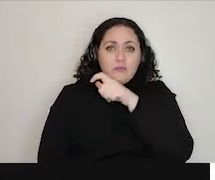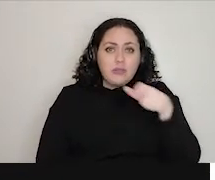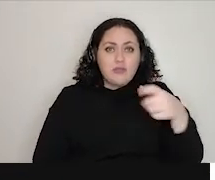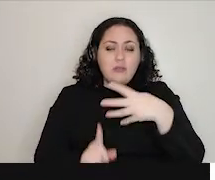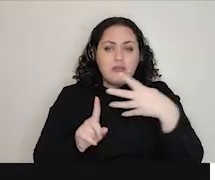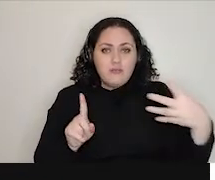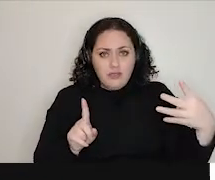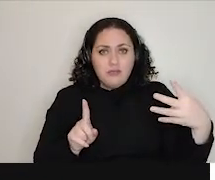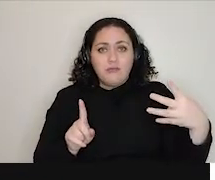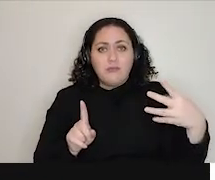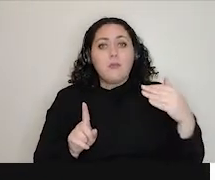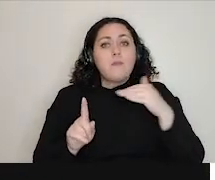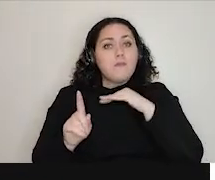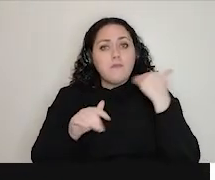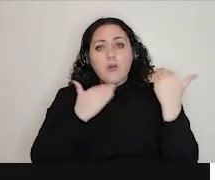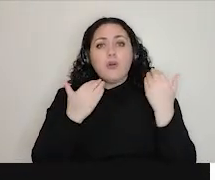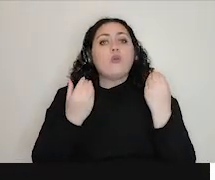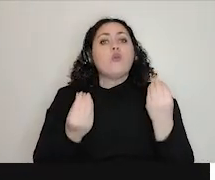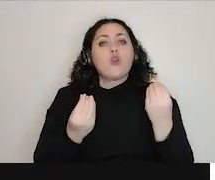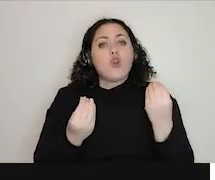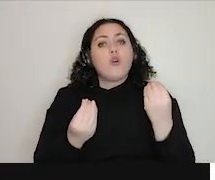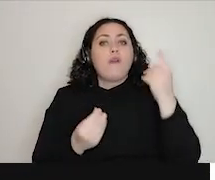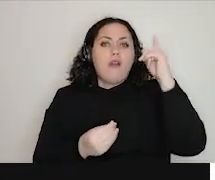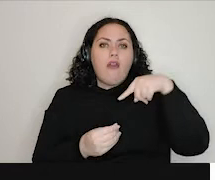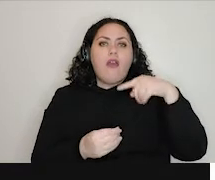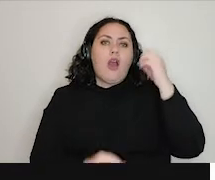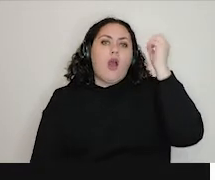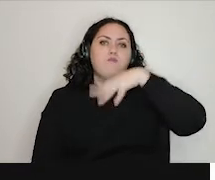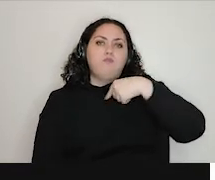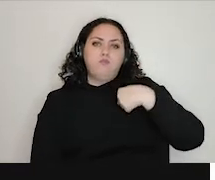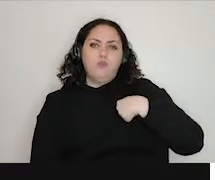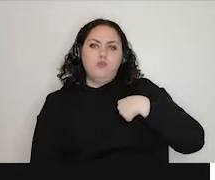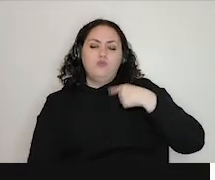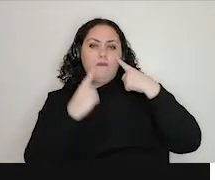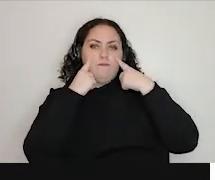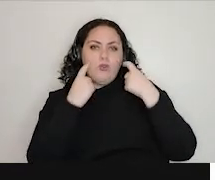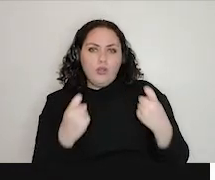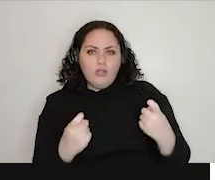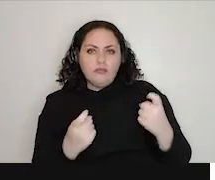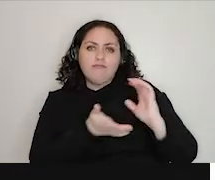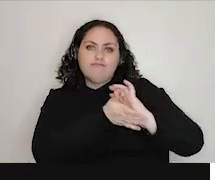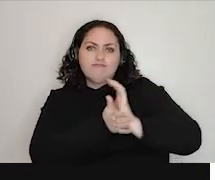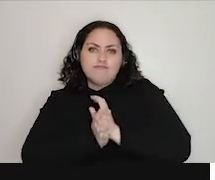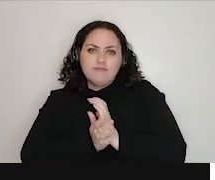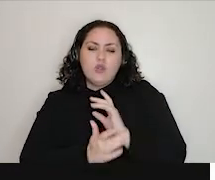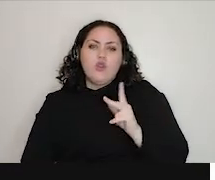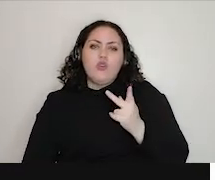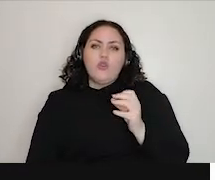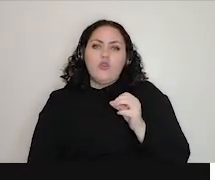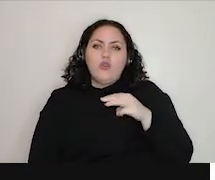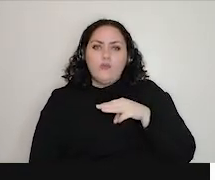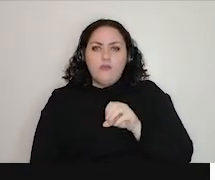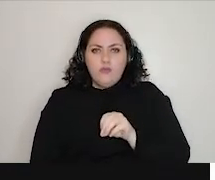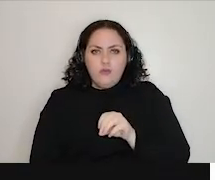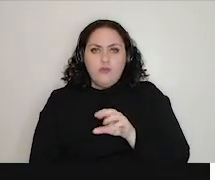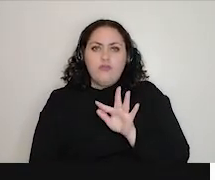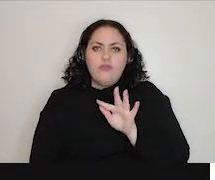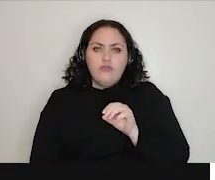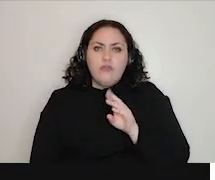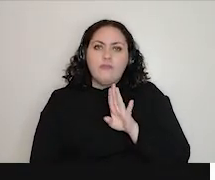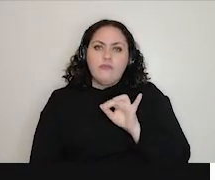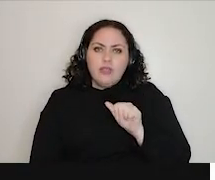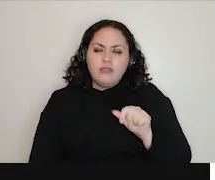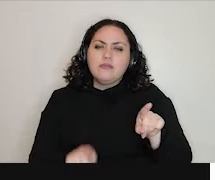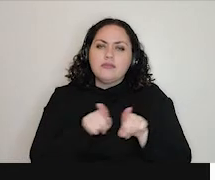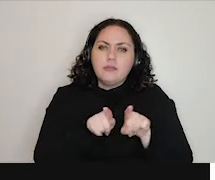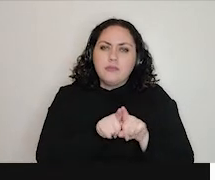LGBTQIA+, tiveram mortes violentas no Brasil. Vítimas de homofobia, transfobia. E aí a